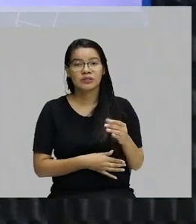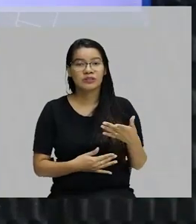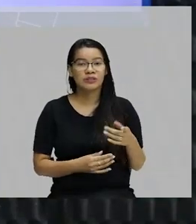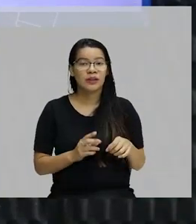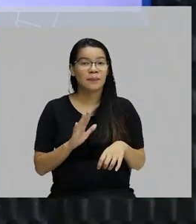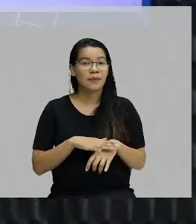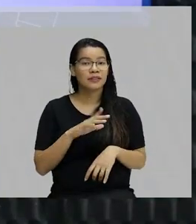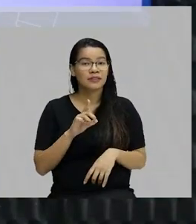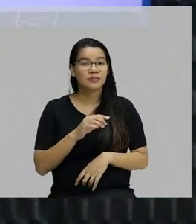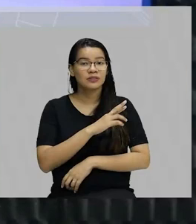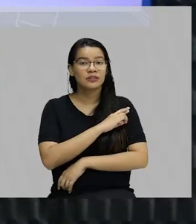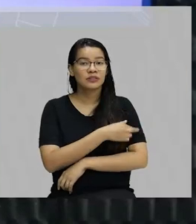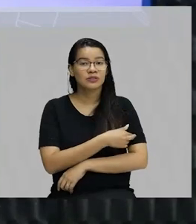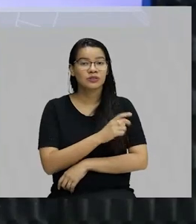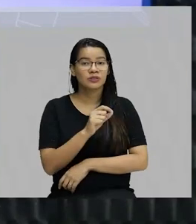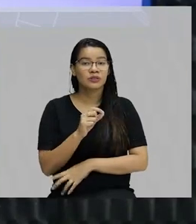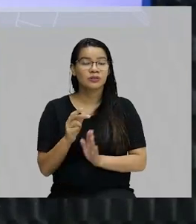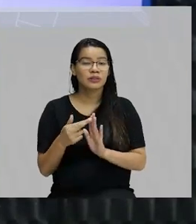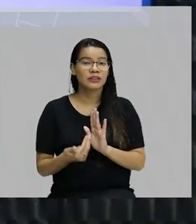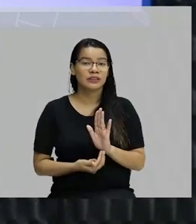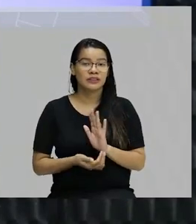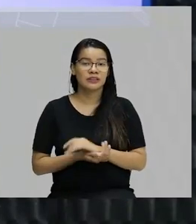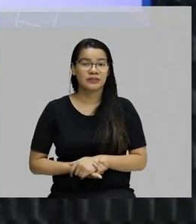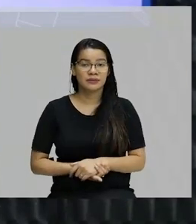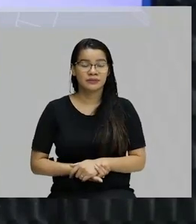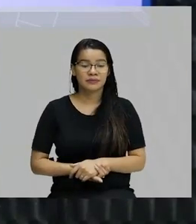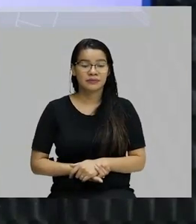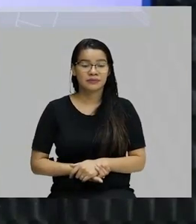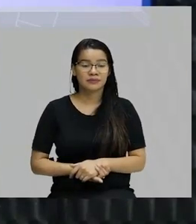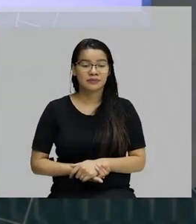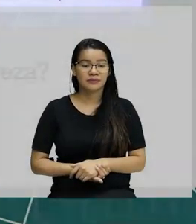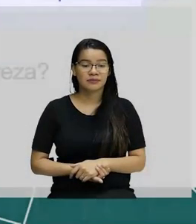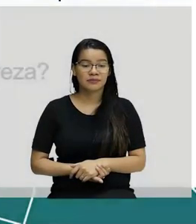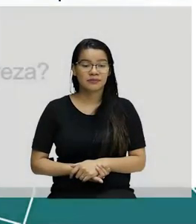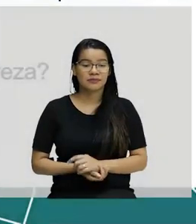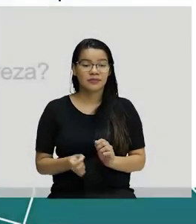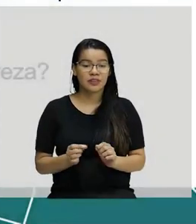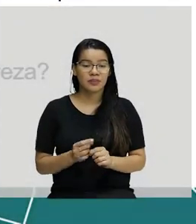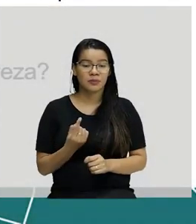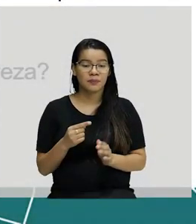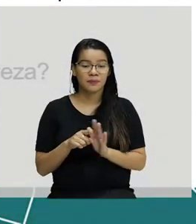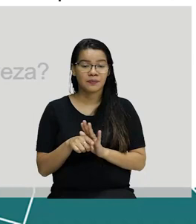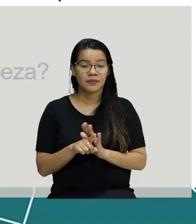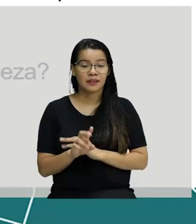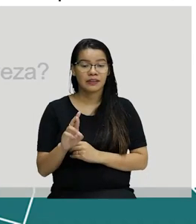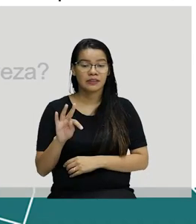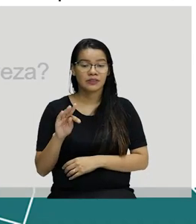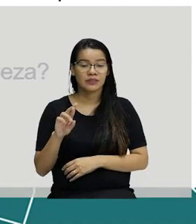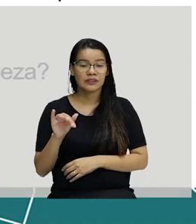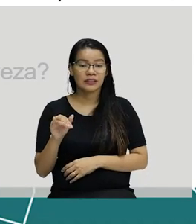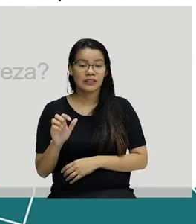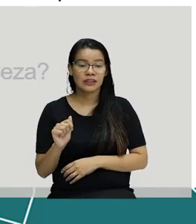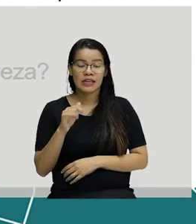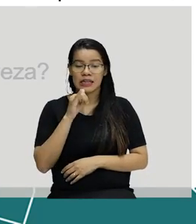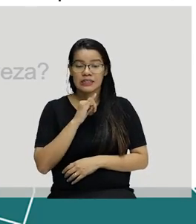um recurso né do que uma regra propriamente dita fazer uma interrogação retórica né como explica o